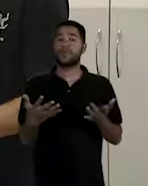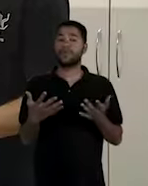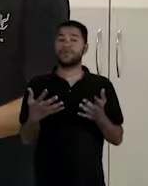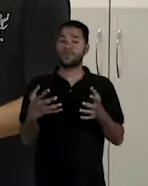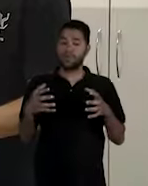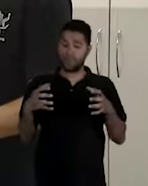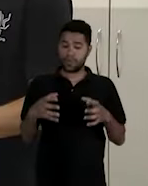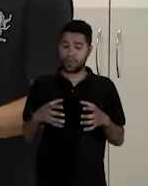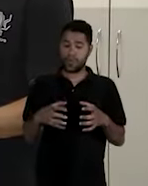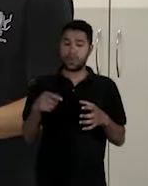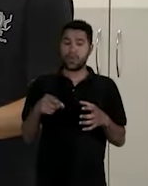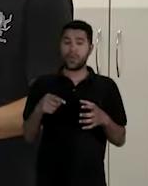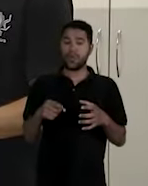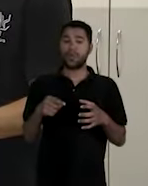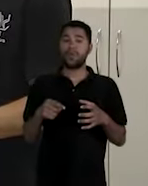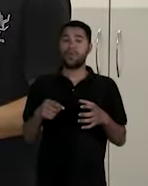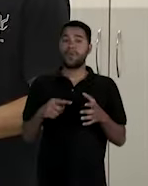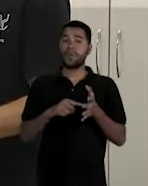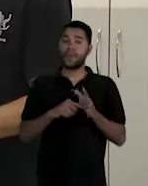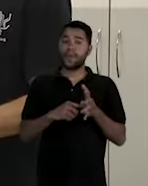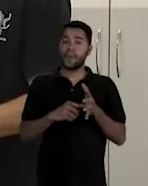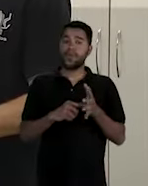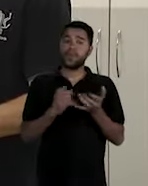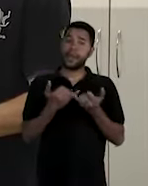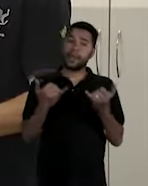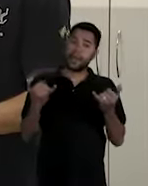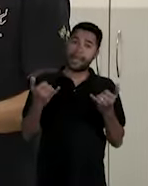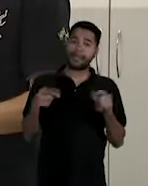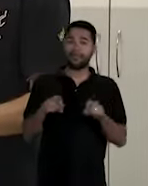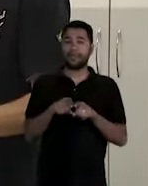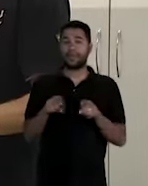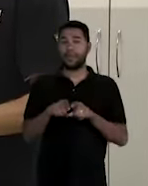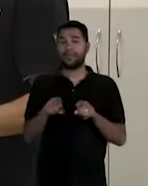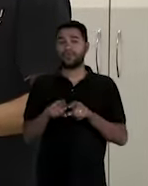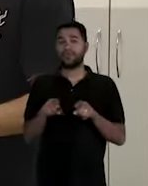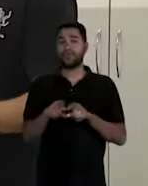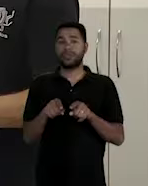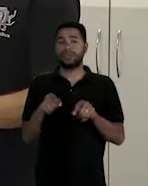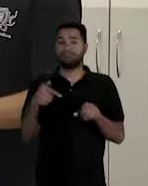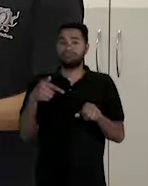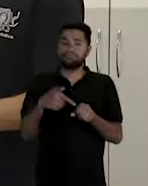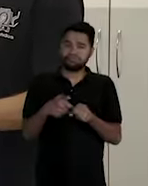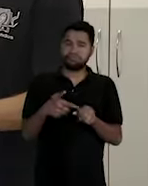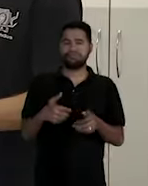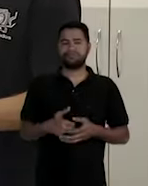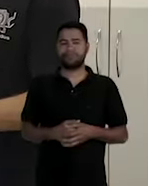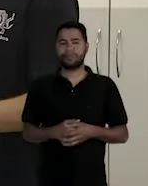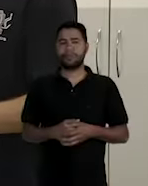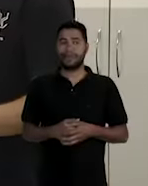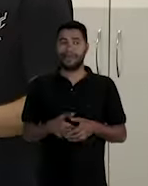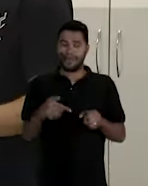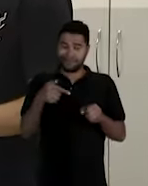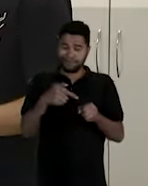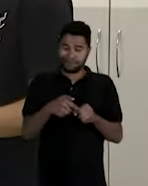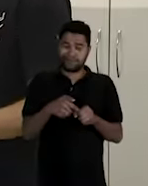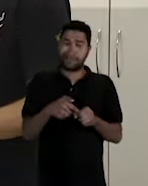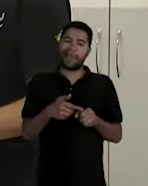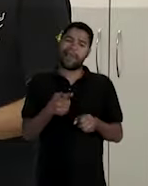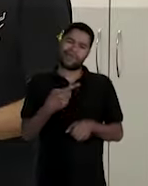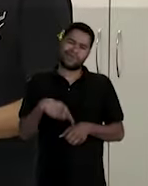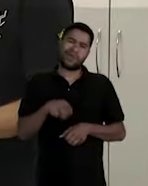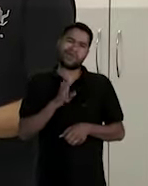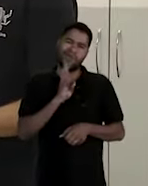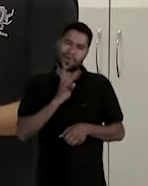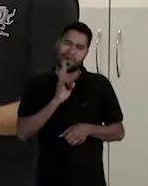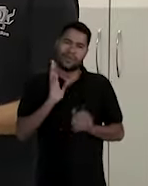elétrico em comparação com o motor de combustão interna? Bom, as desvantagens do motor de combustão interna a gente conhece